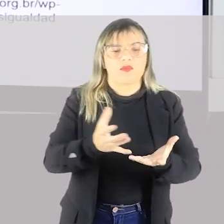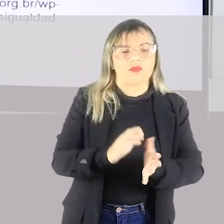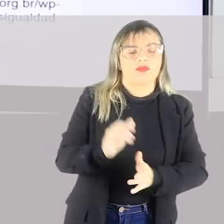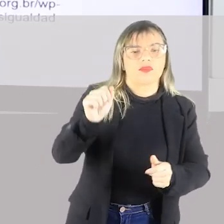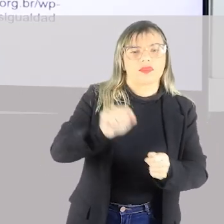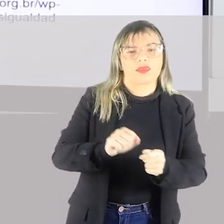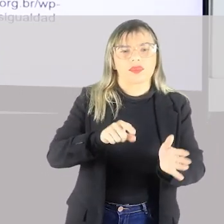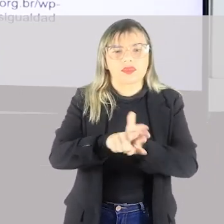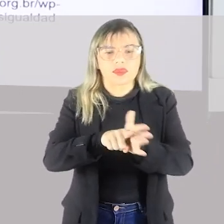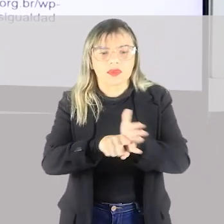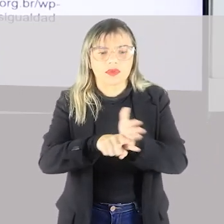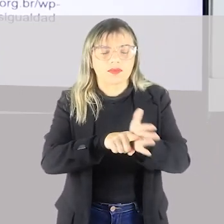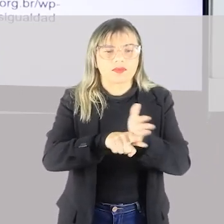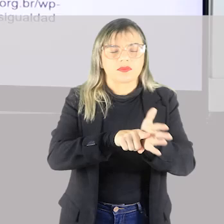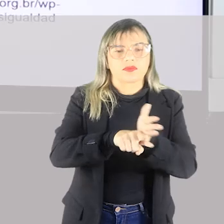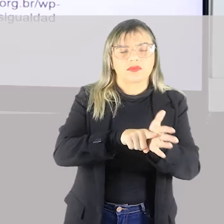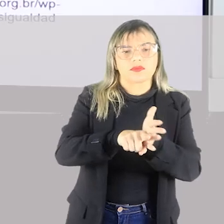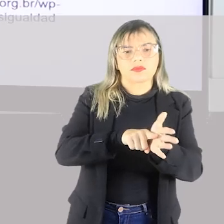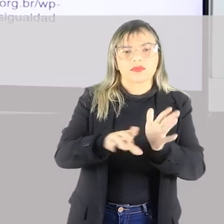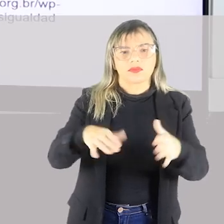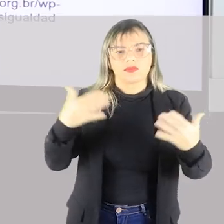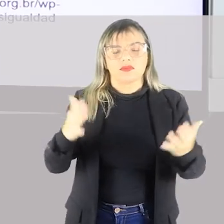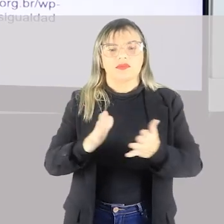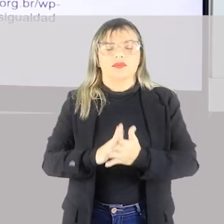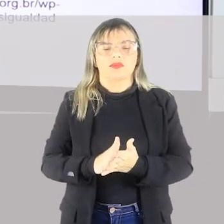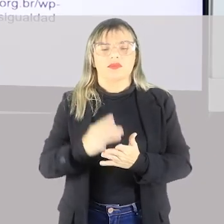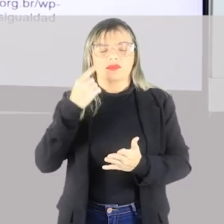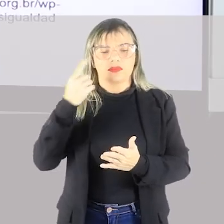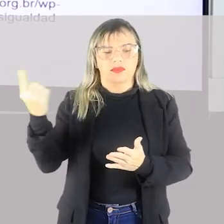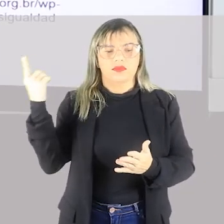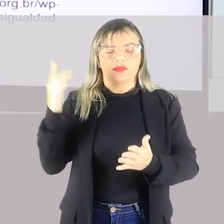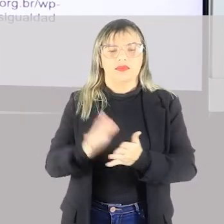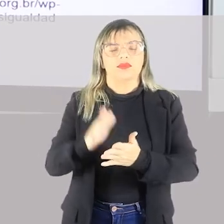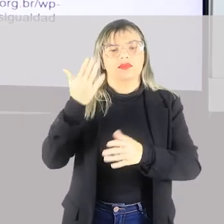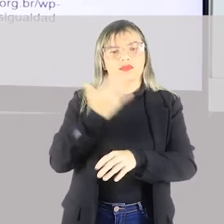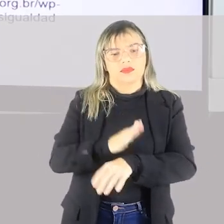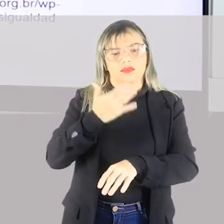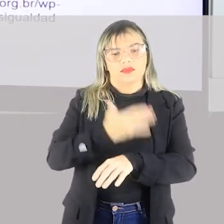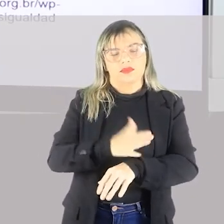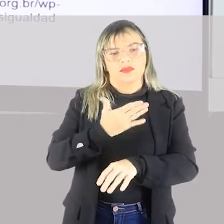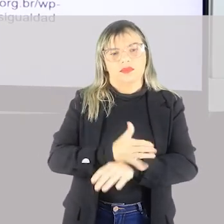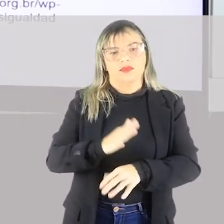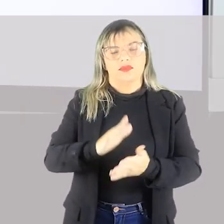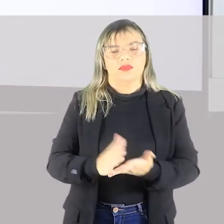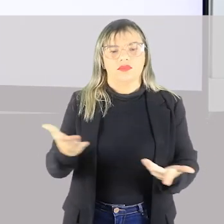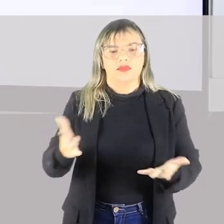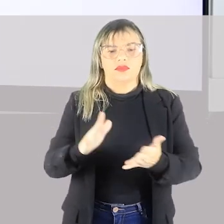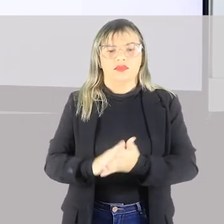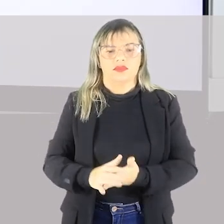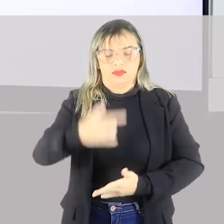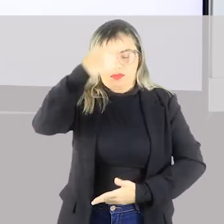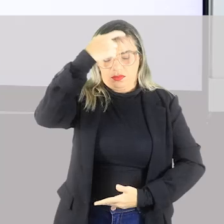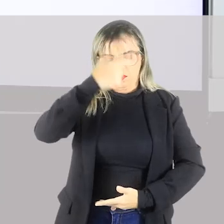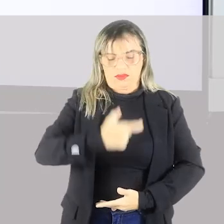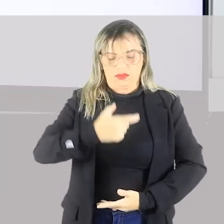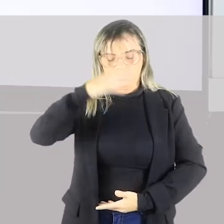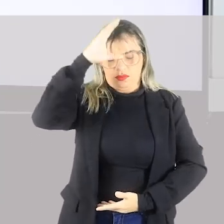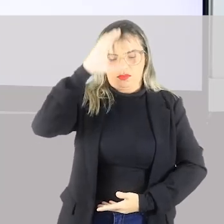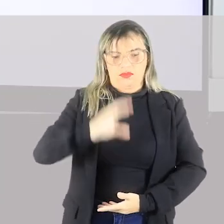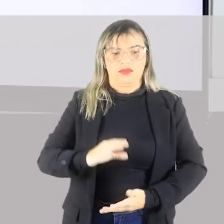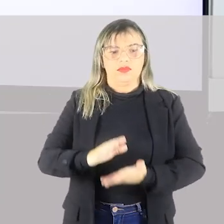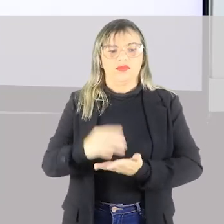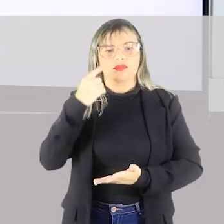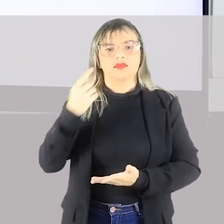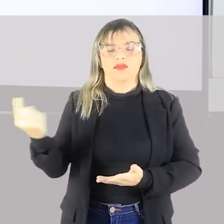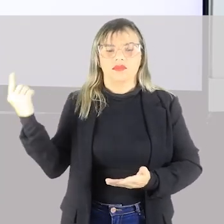de pesquisar, né, sobre isso também, de exercer de fato a sua cidadania. O Estatuto